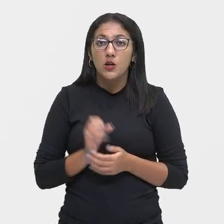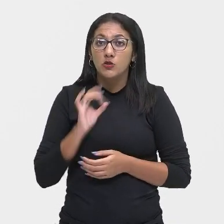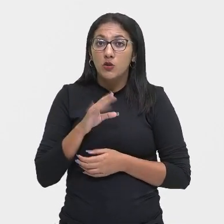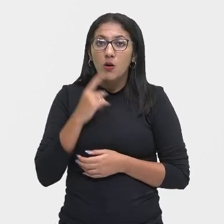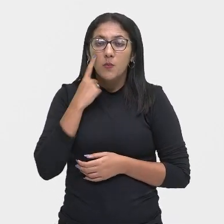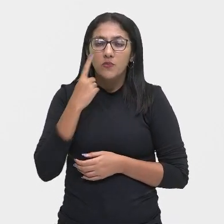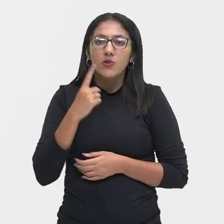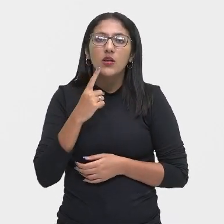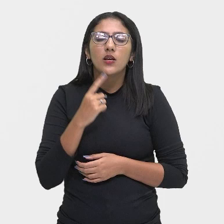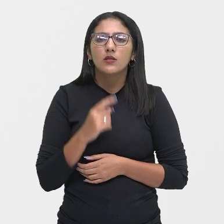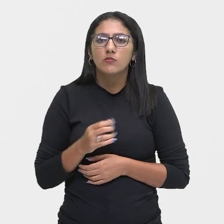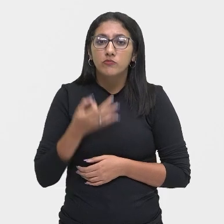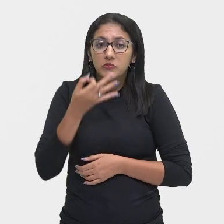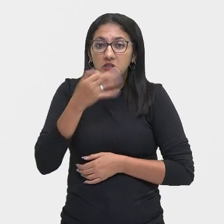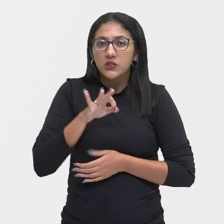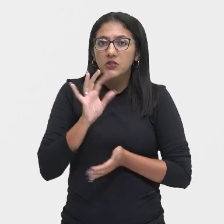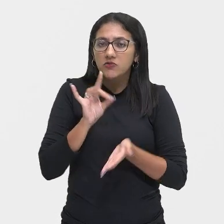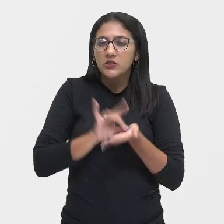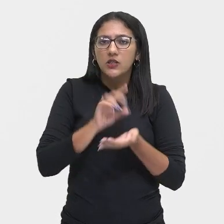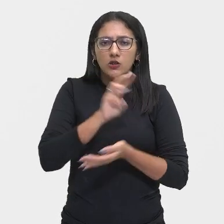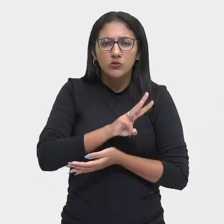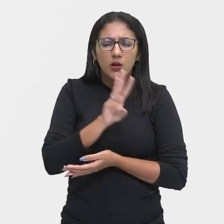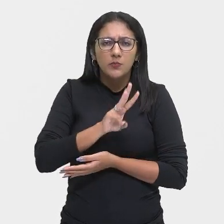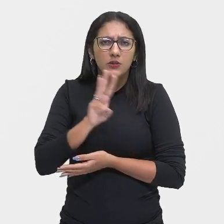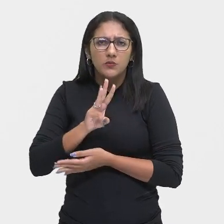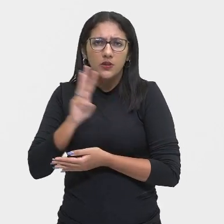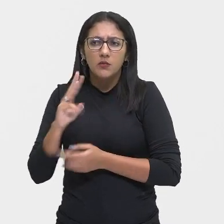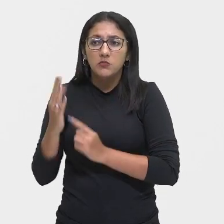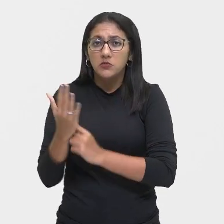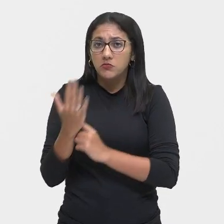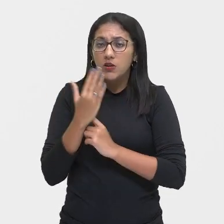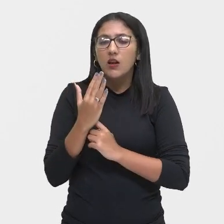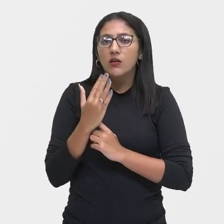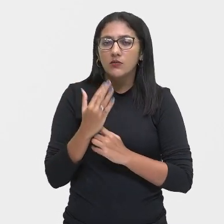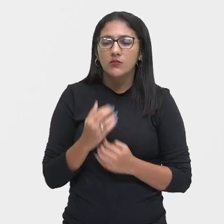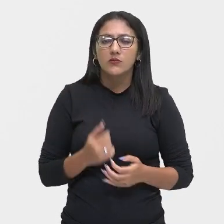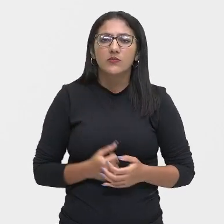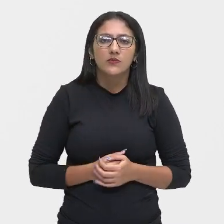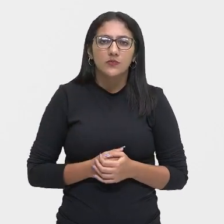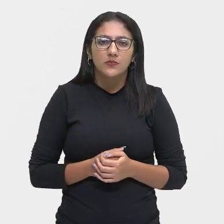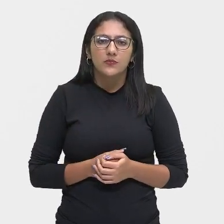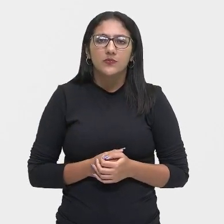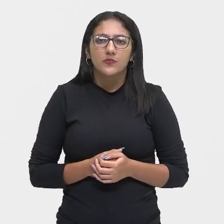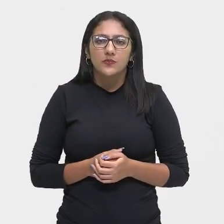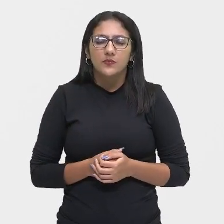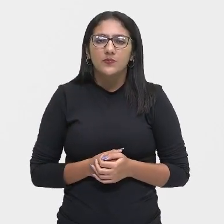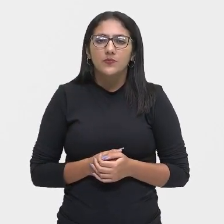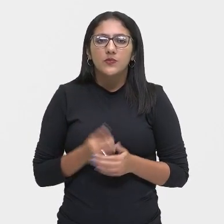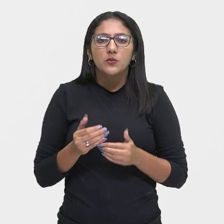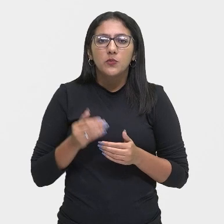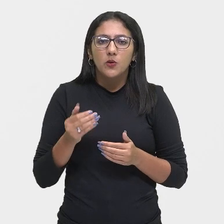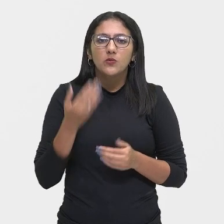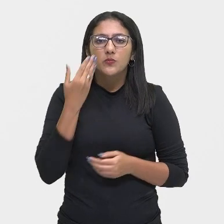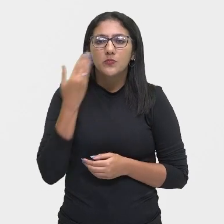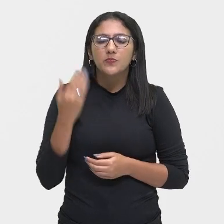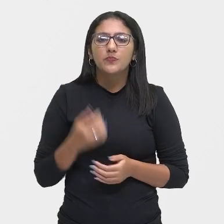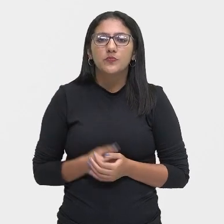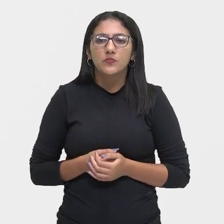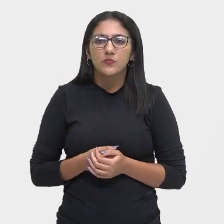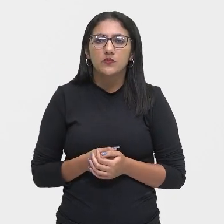pelo endereço real fornecido pelo fabricante do game. Próximo,